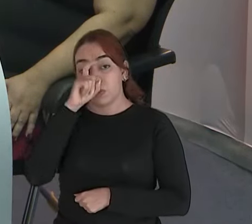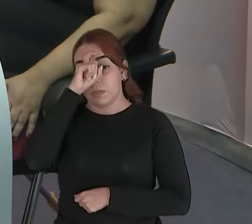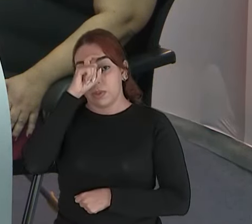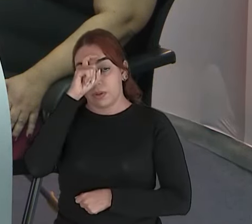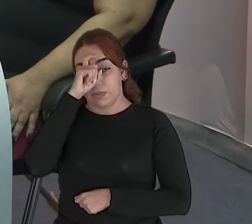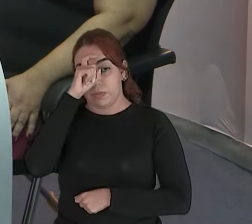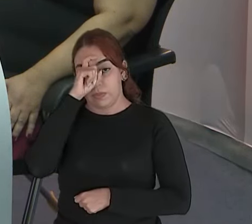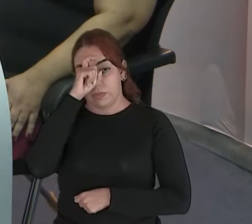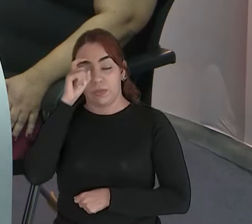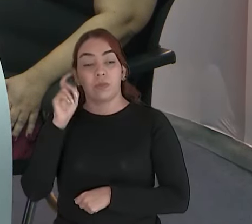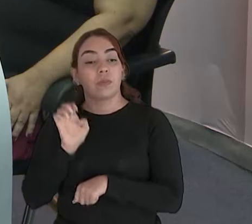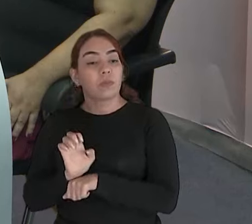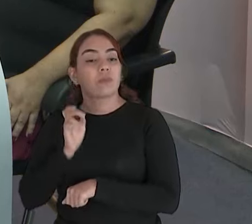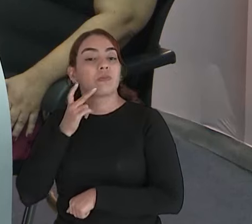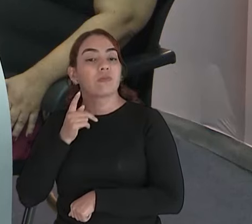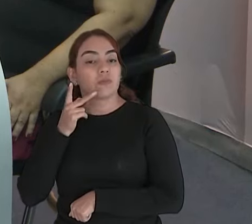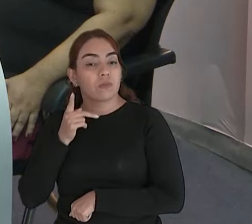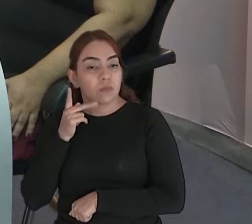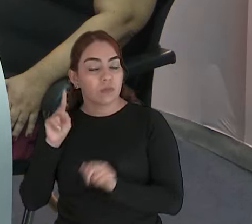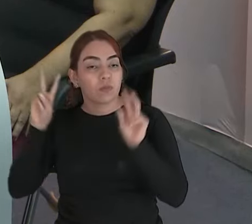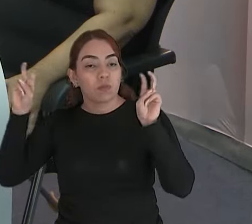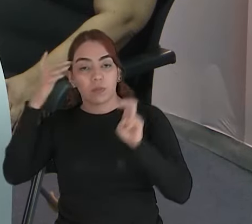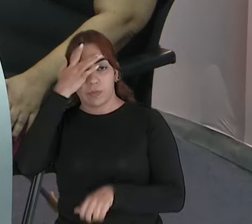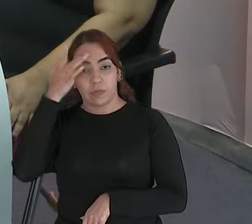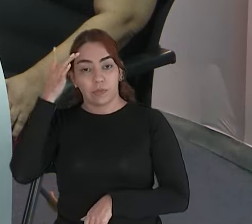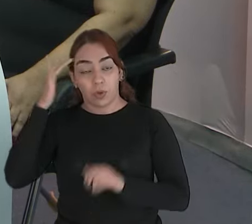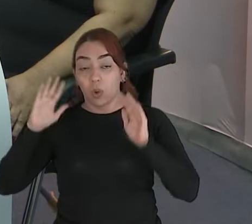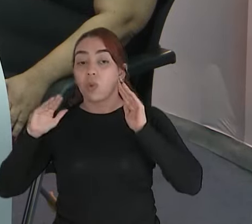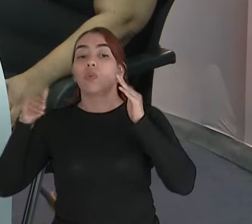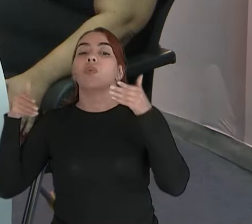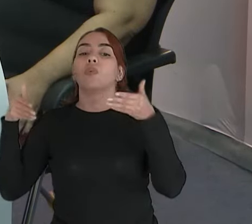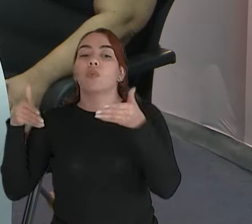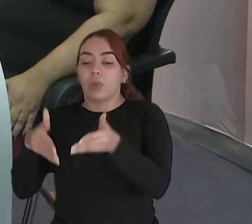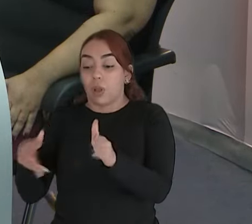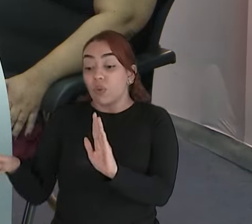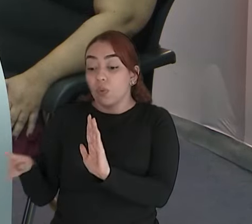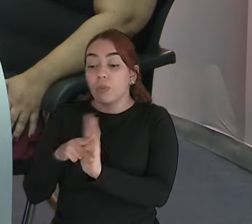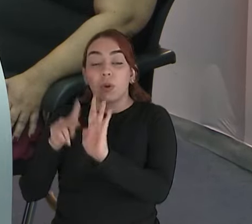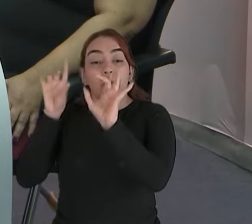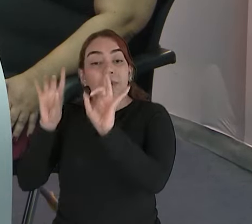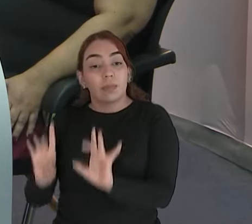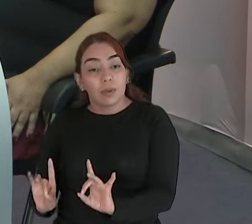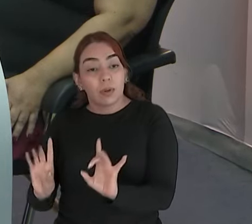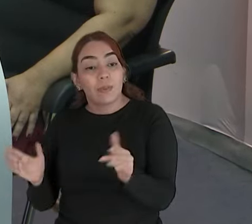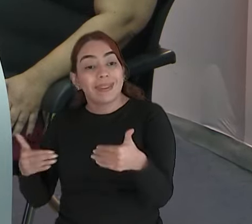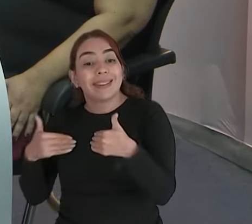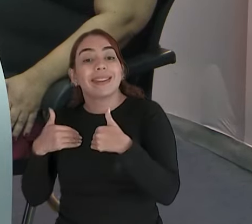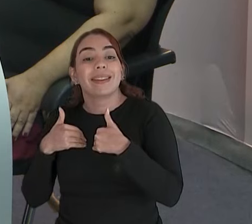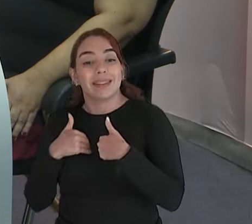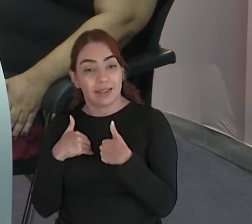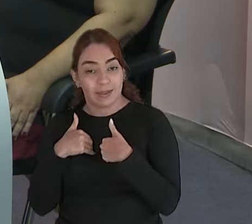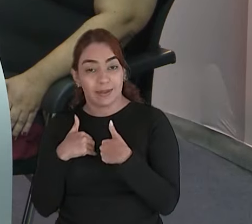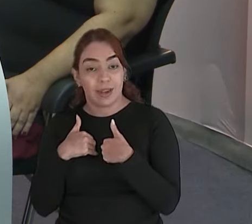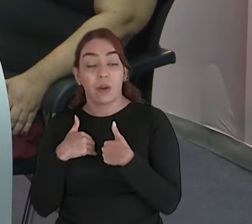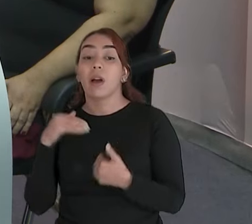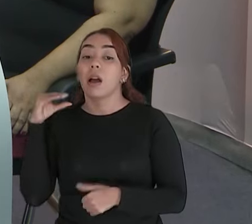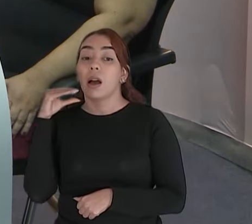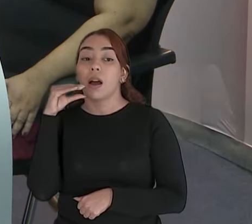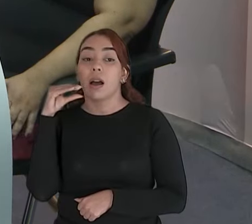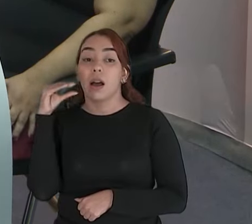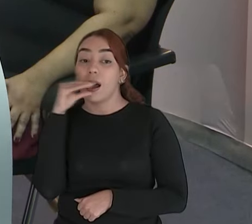Saúde Mental do Ceará, que conta com um serviço focado exclusivamente no atendimento de autistas adultos.